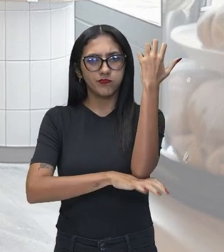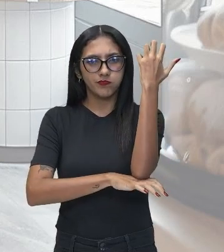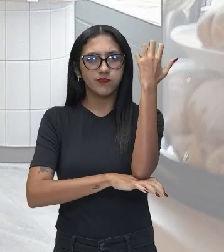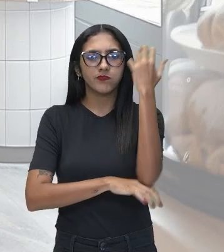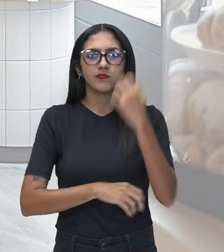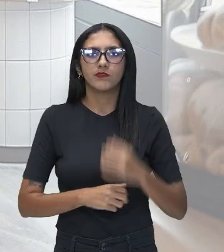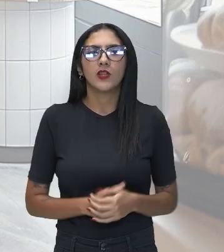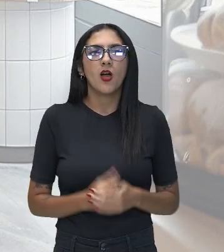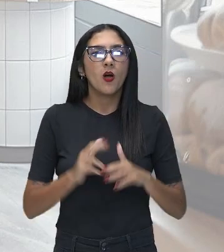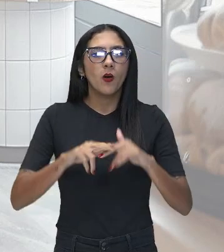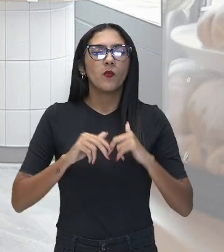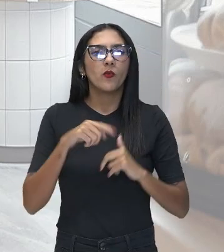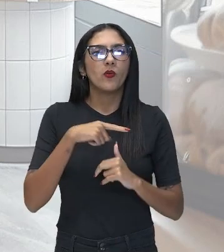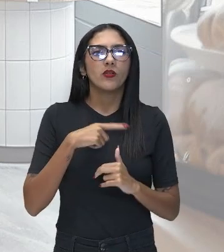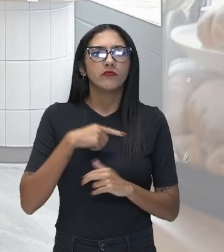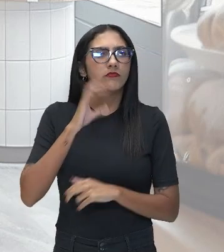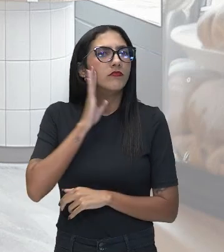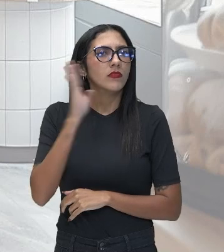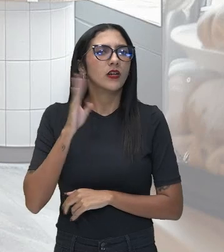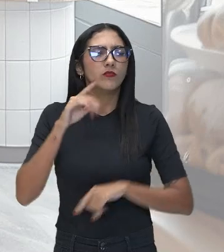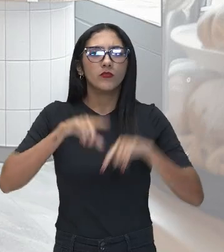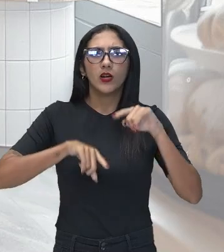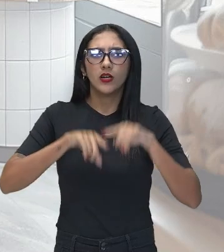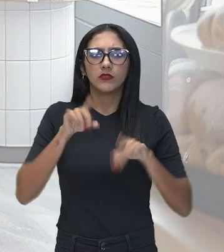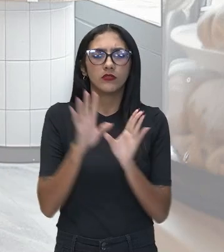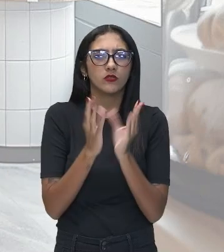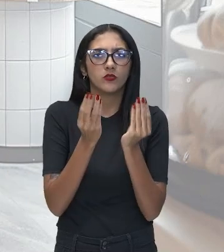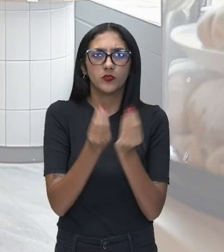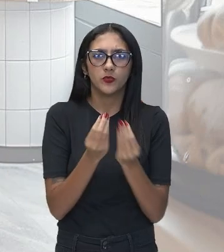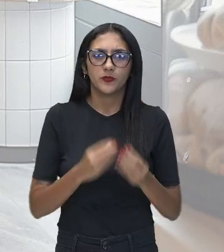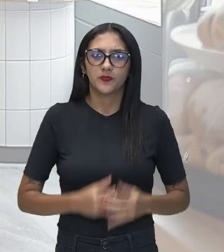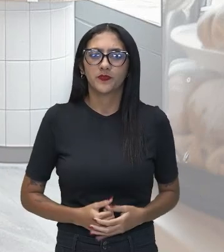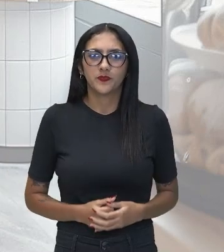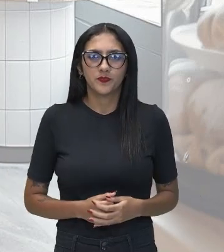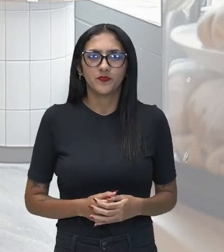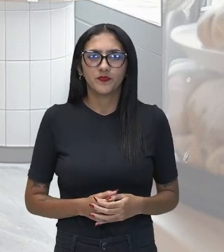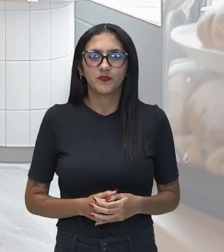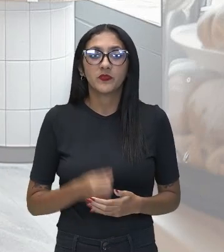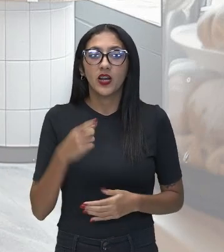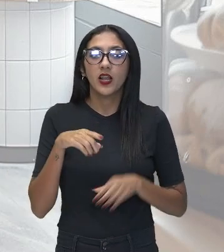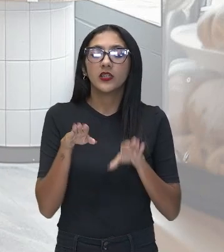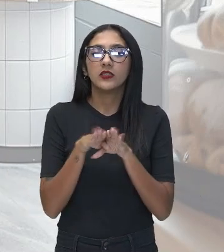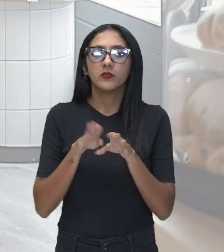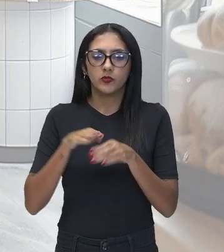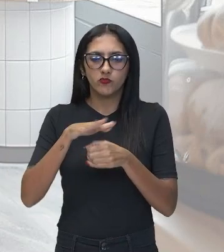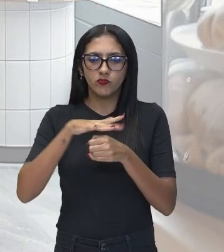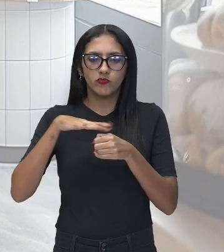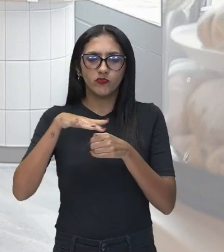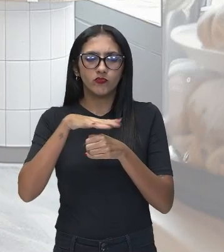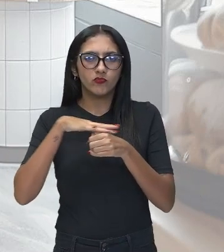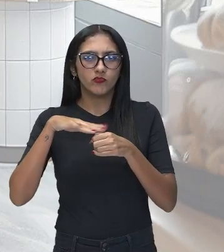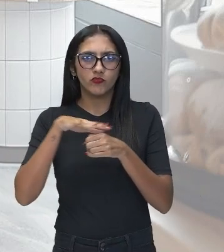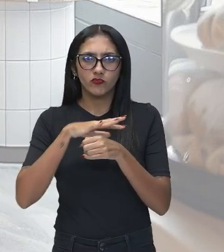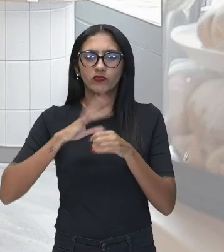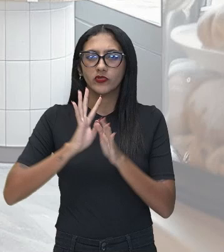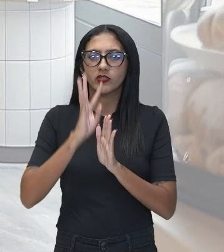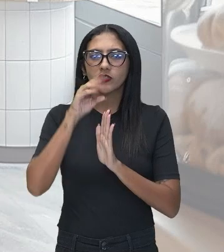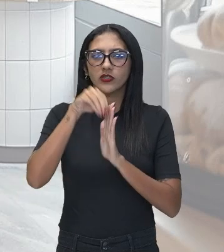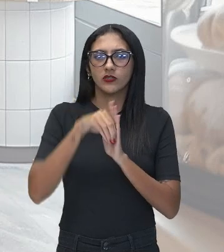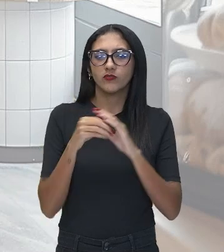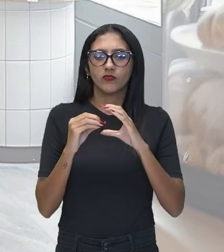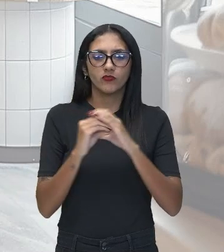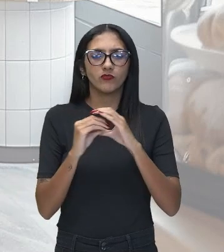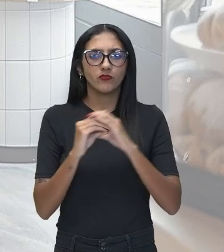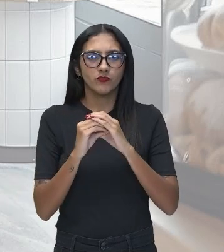os compostos mais numerosos da natureza. E também eles são componentes da membrana celular, né? Ou seja, eles podem se ligar